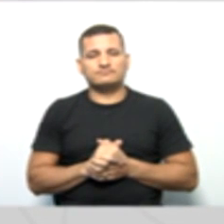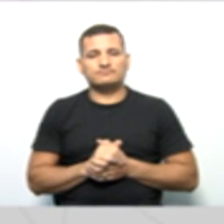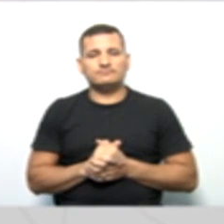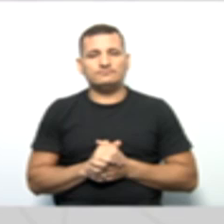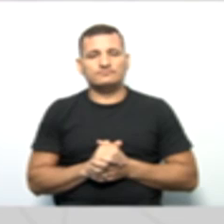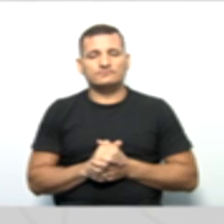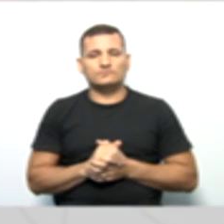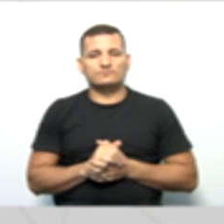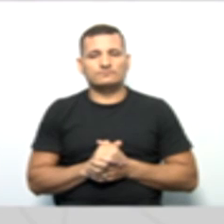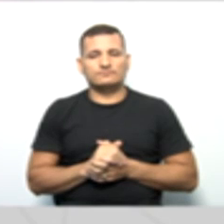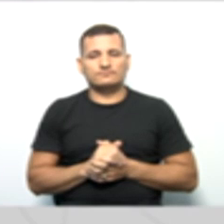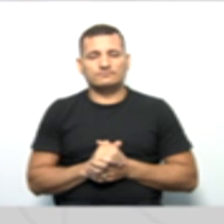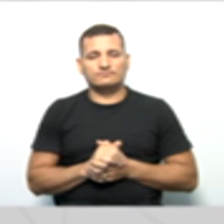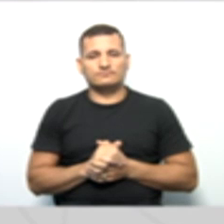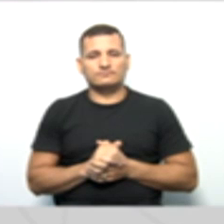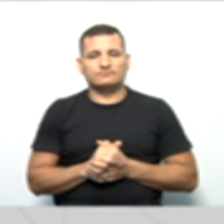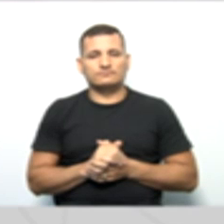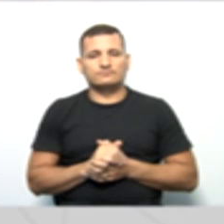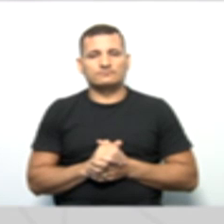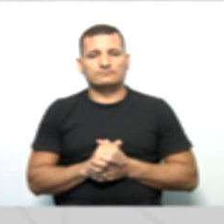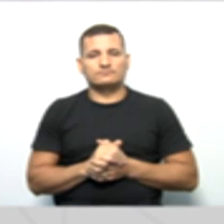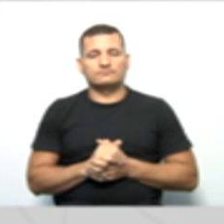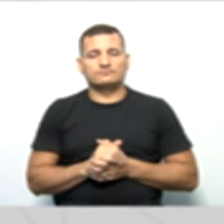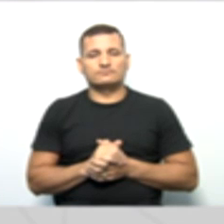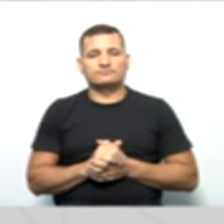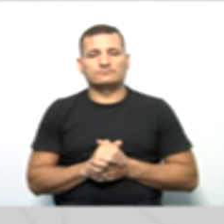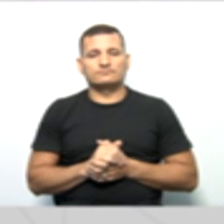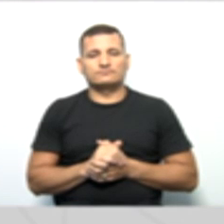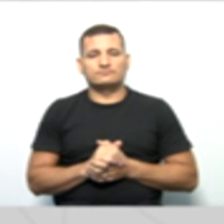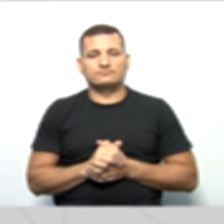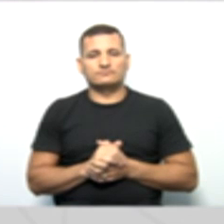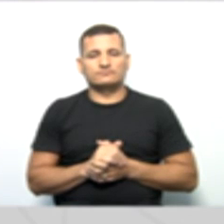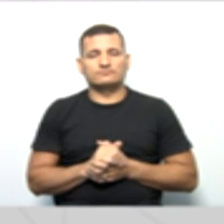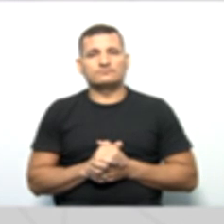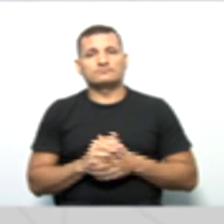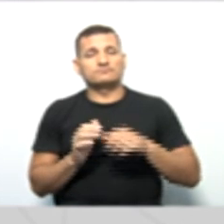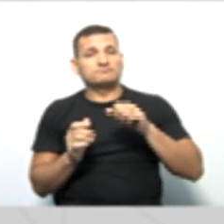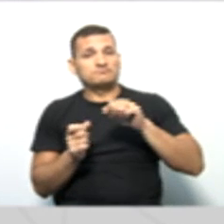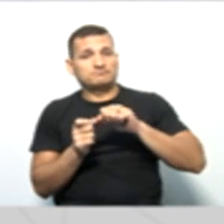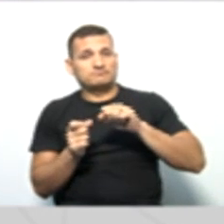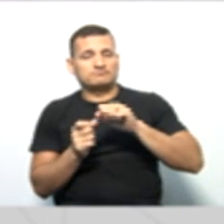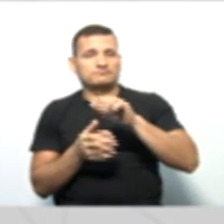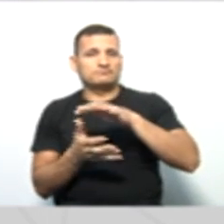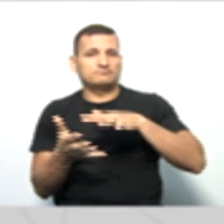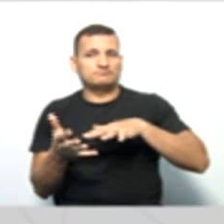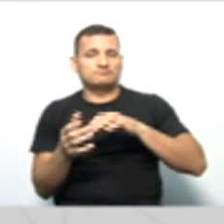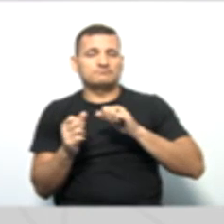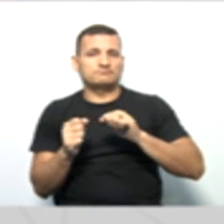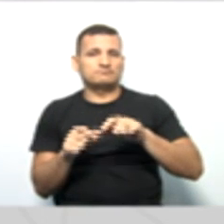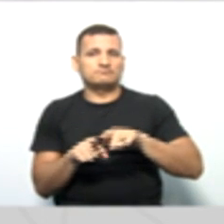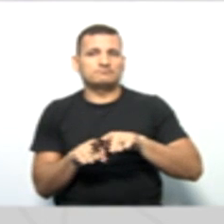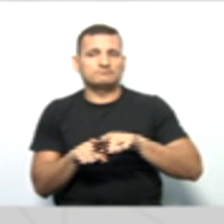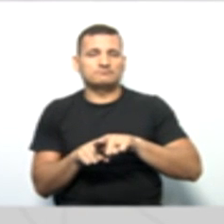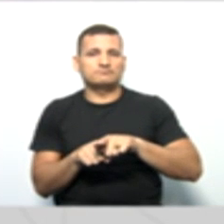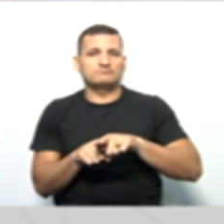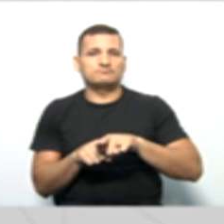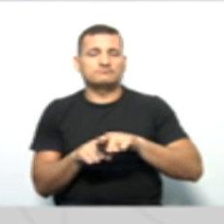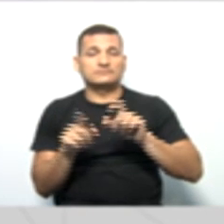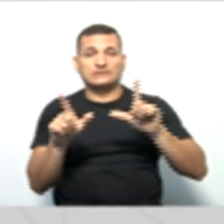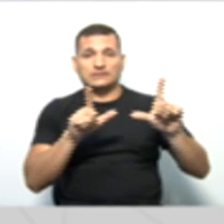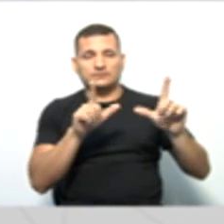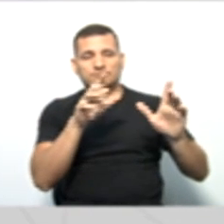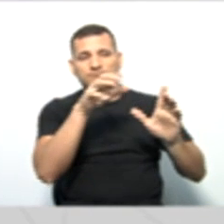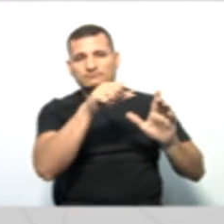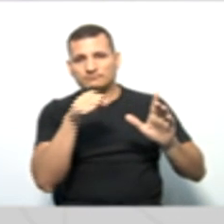enfim. Aqueles que gostam de estudar, né? Daqui a pouco. Para fazer atividade Para fazer atividade também, que a gente vai dar lá o período